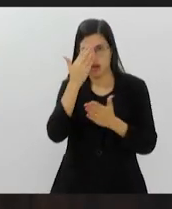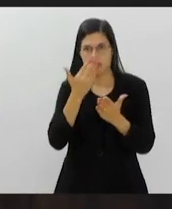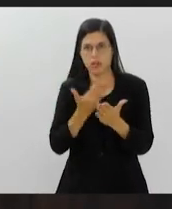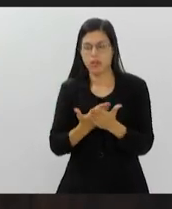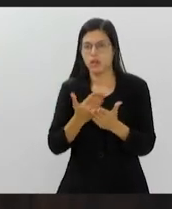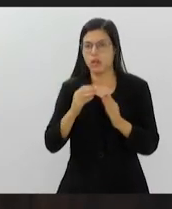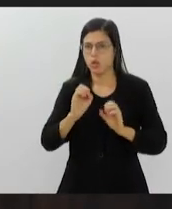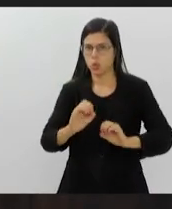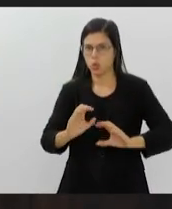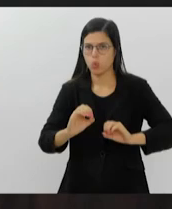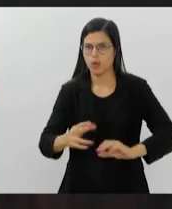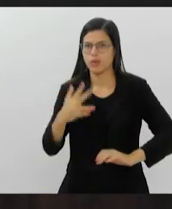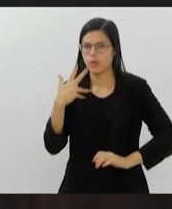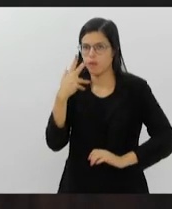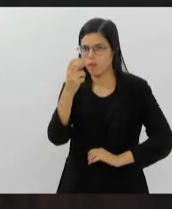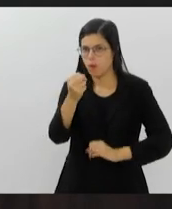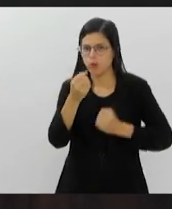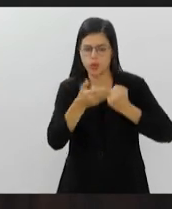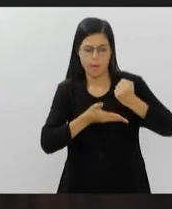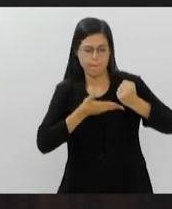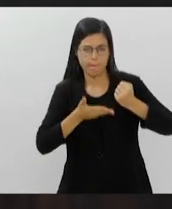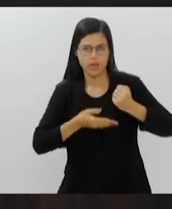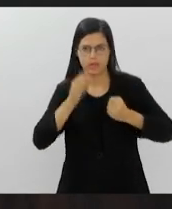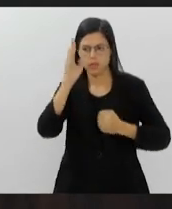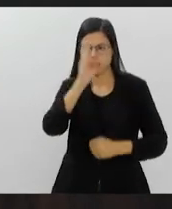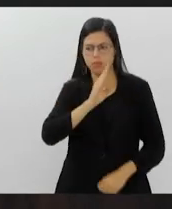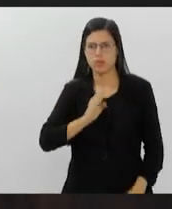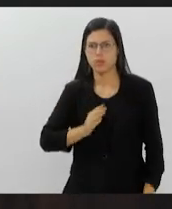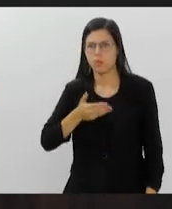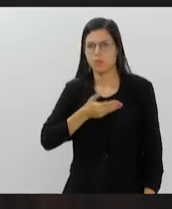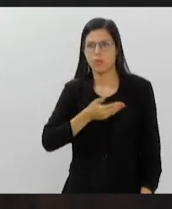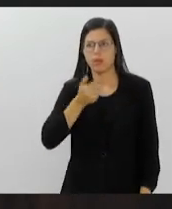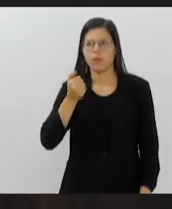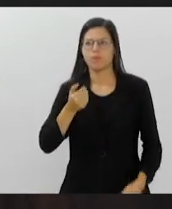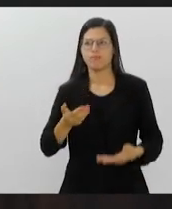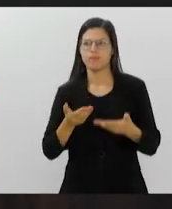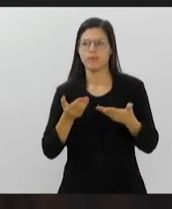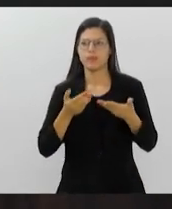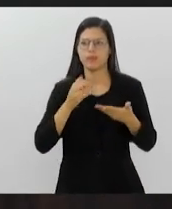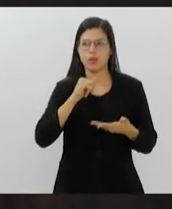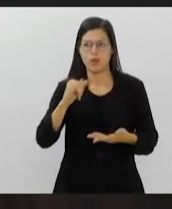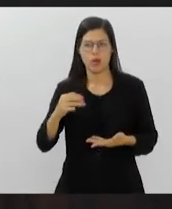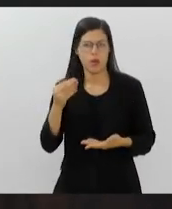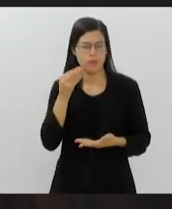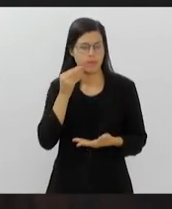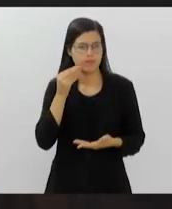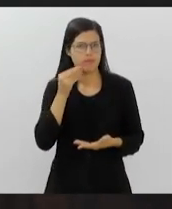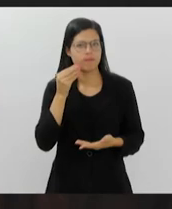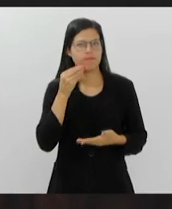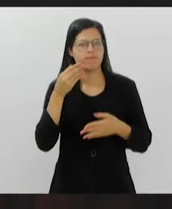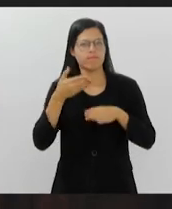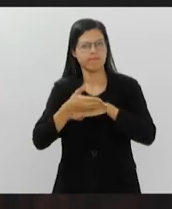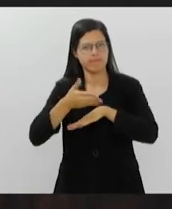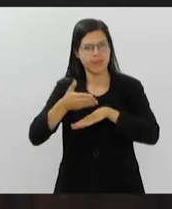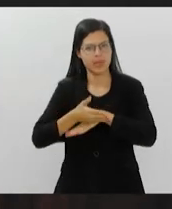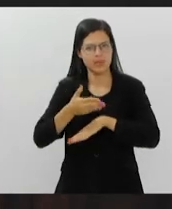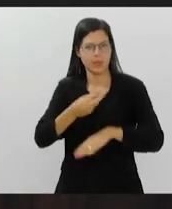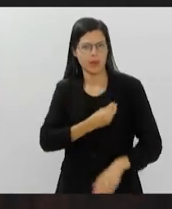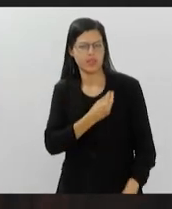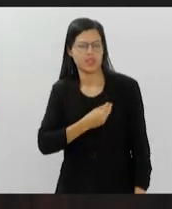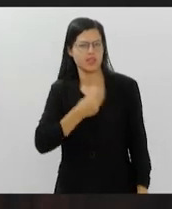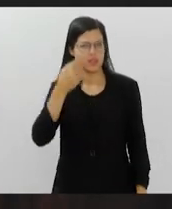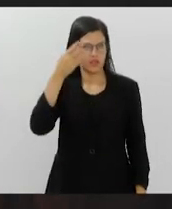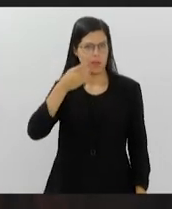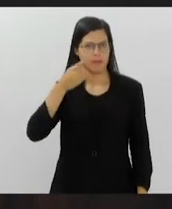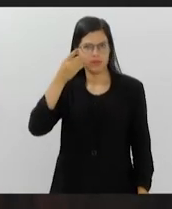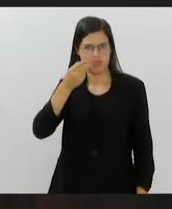forte é o alicerce de um Brasil melhor. E eu quero aproveitar a presença dos deputados e deputadas dessa casa